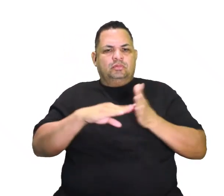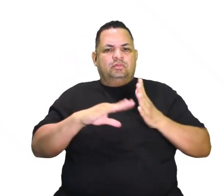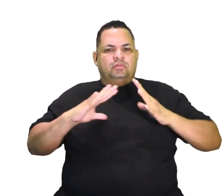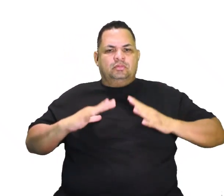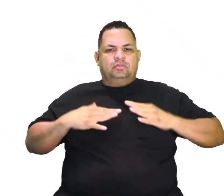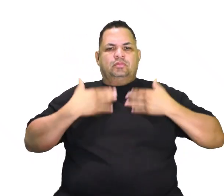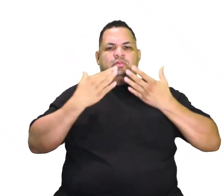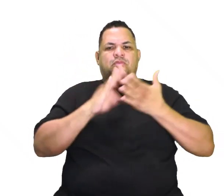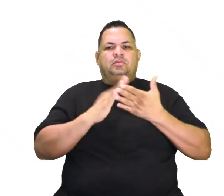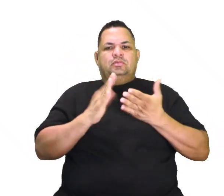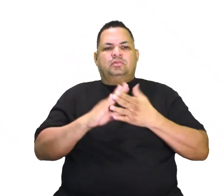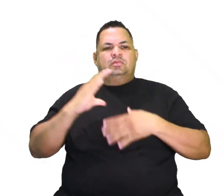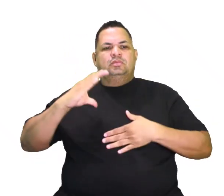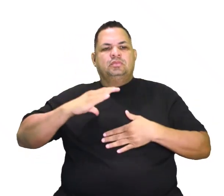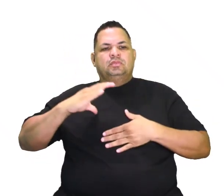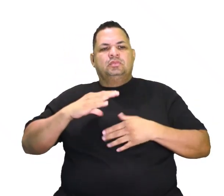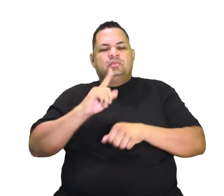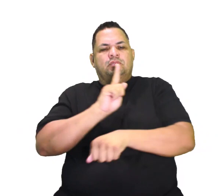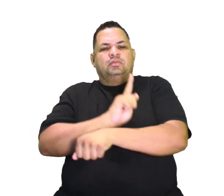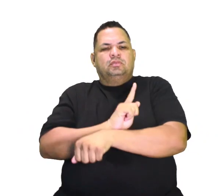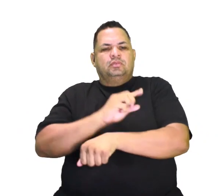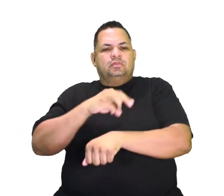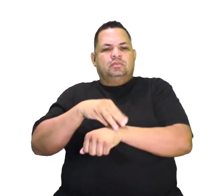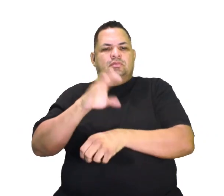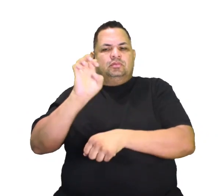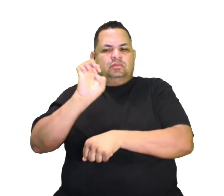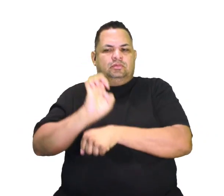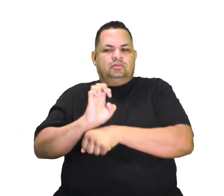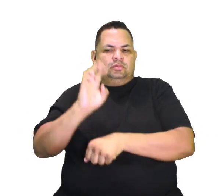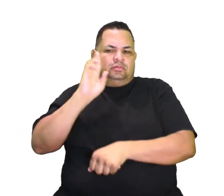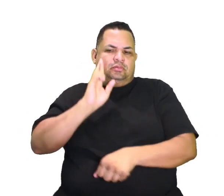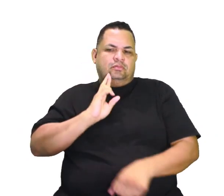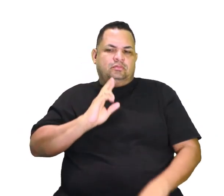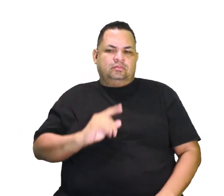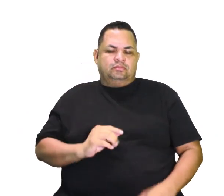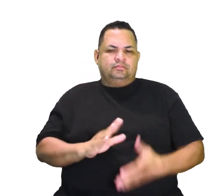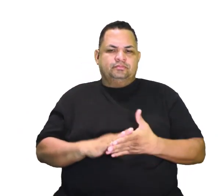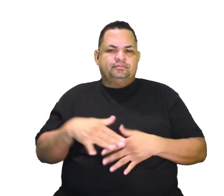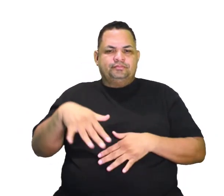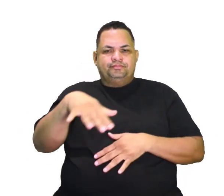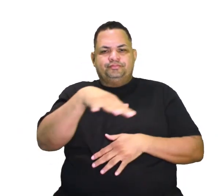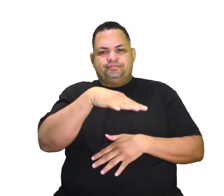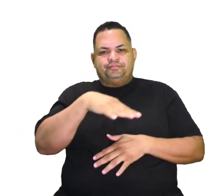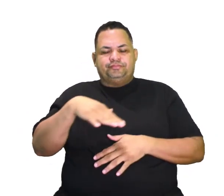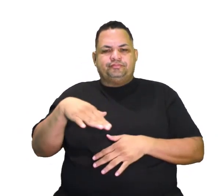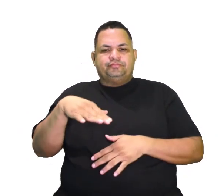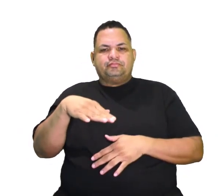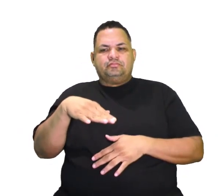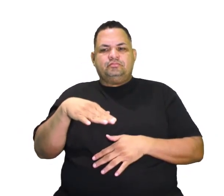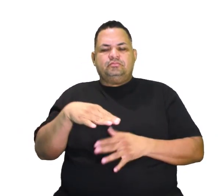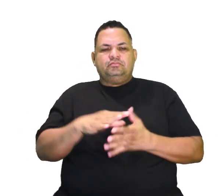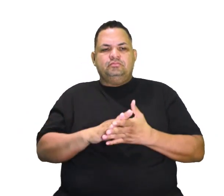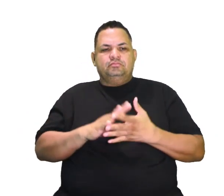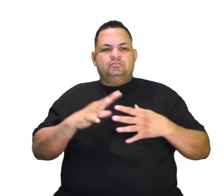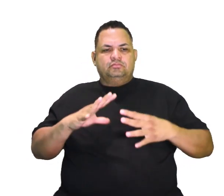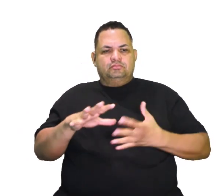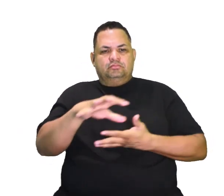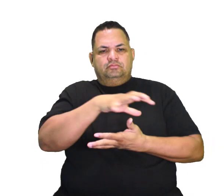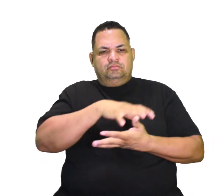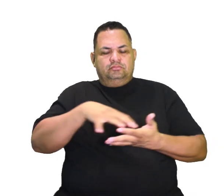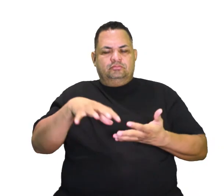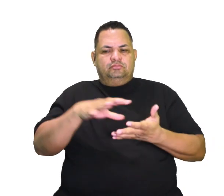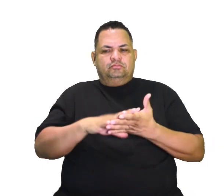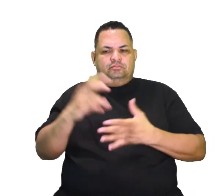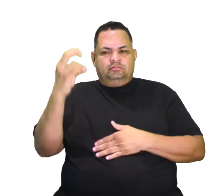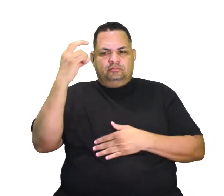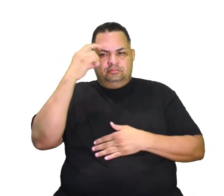festa folclórica da cidade de Guajará-Mirim, do estado de Rondônia, né? Faz parte, então, uma manifestação cultural do